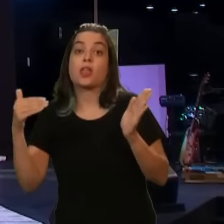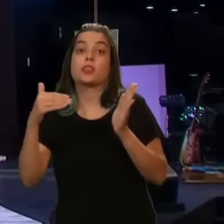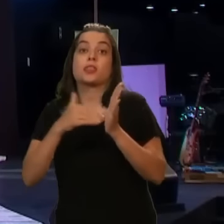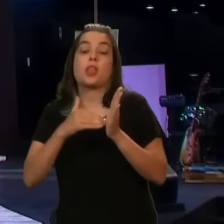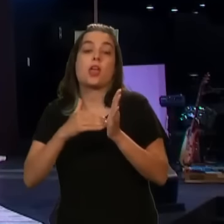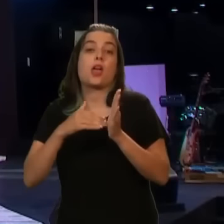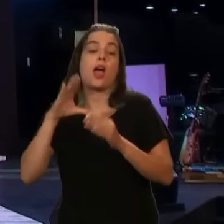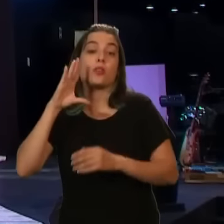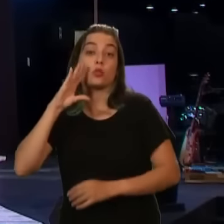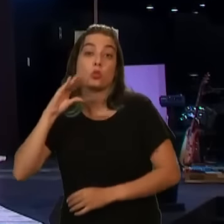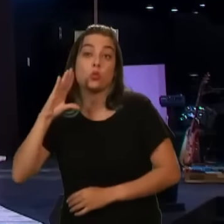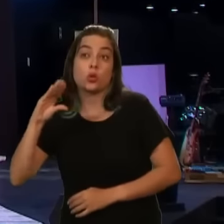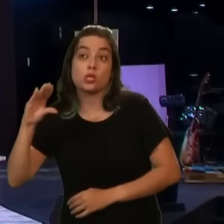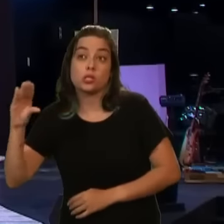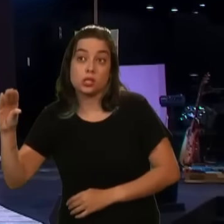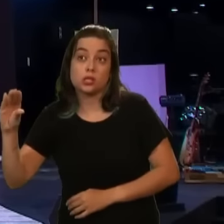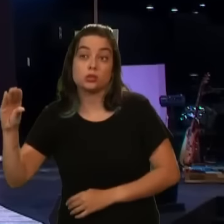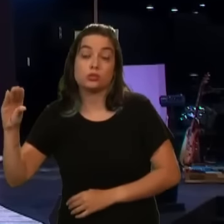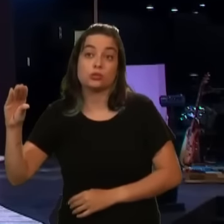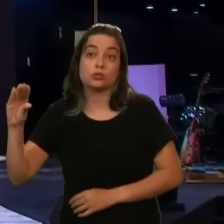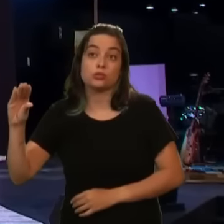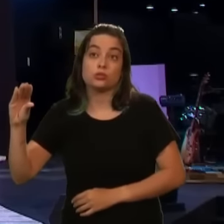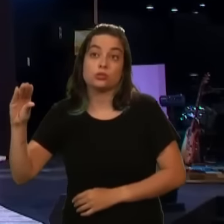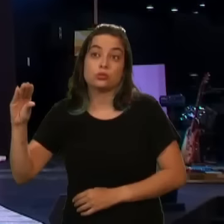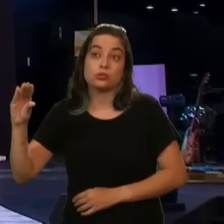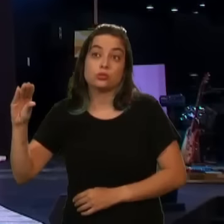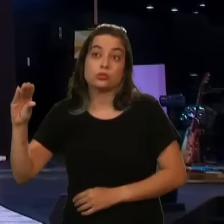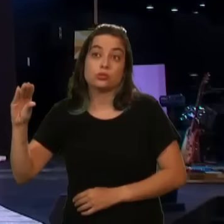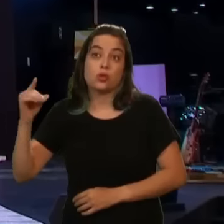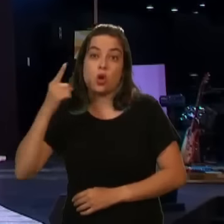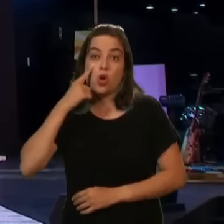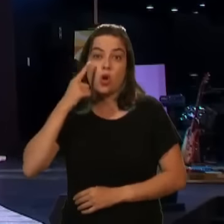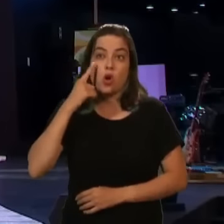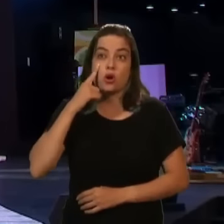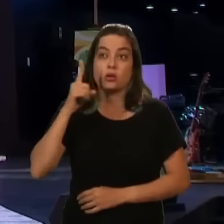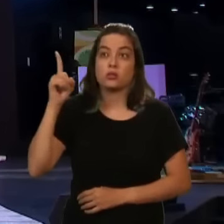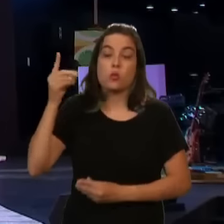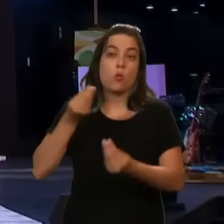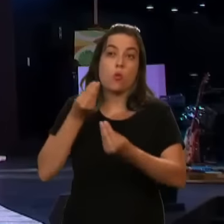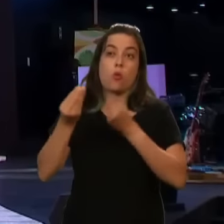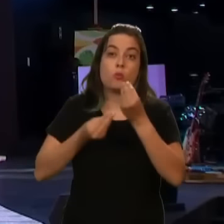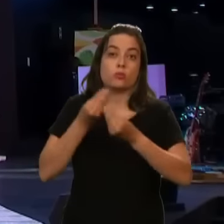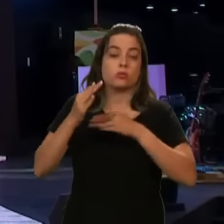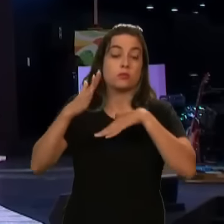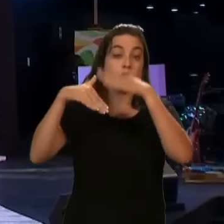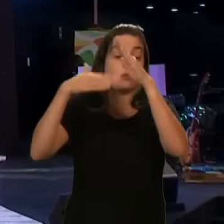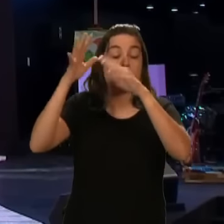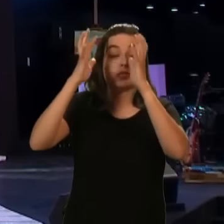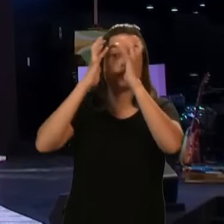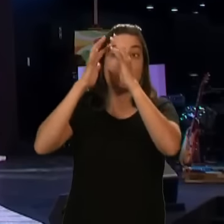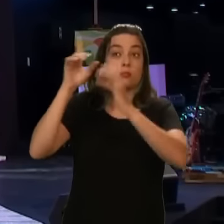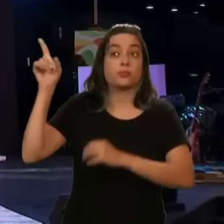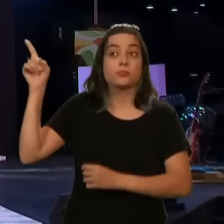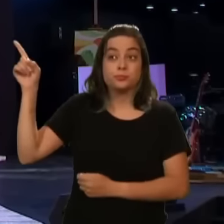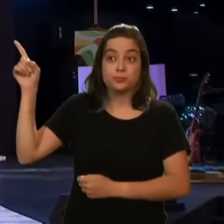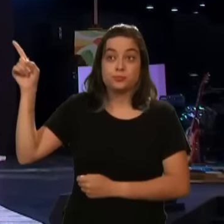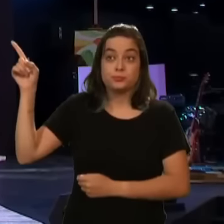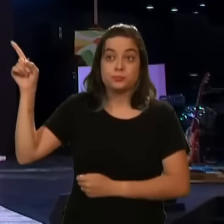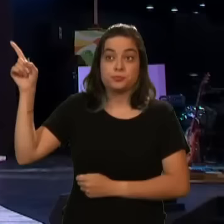adolescência, olha isso, está vendo a linha de crescimento do desenvolvimento cerebral? Depois